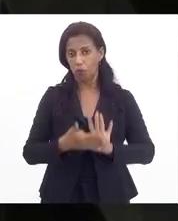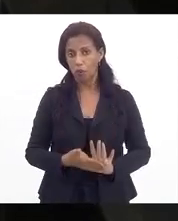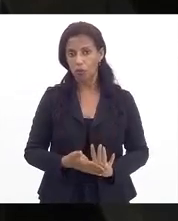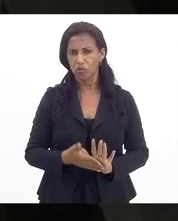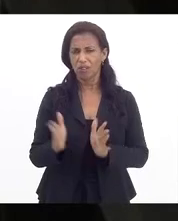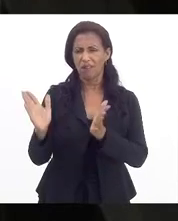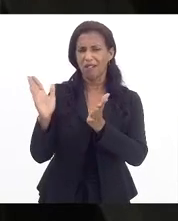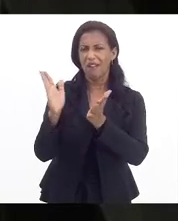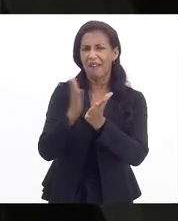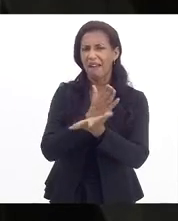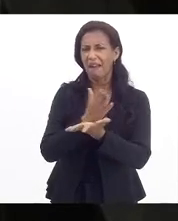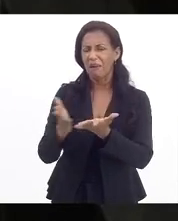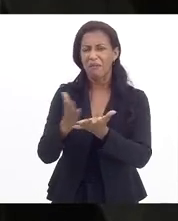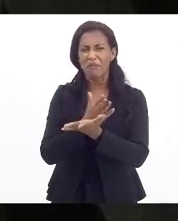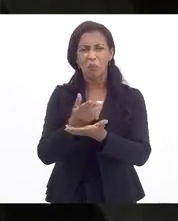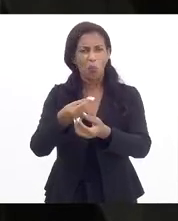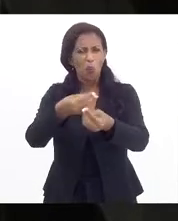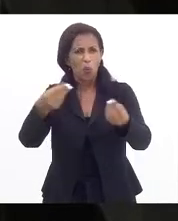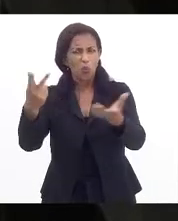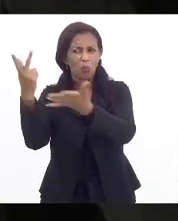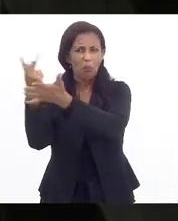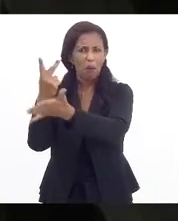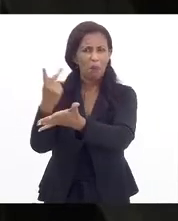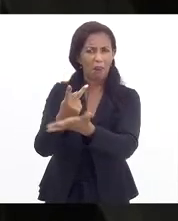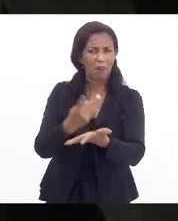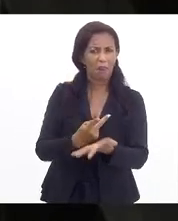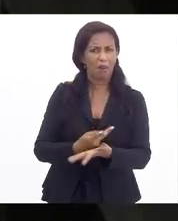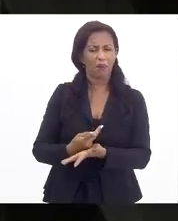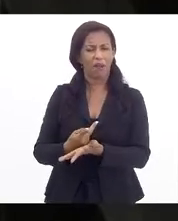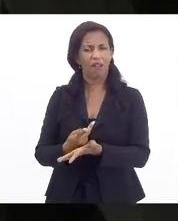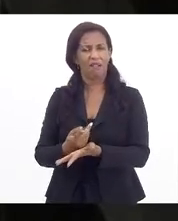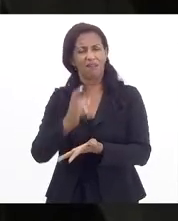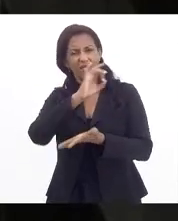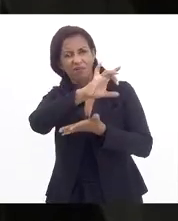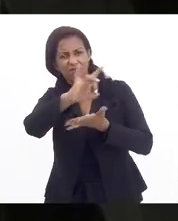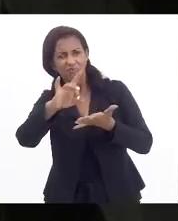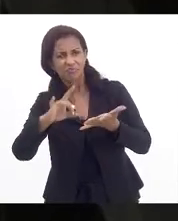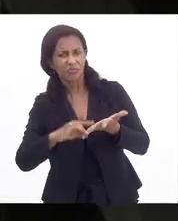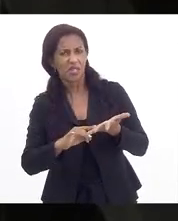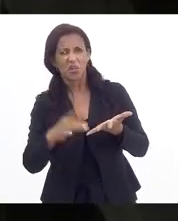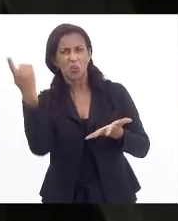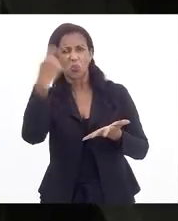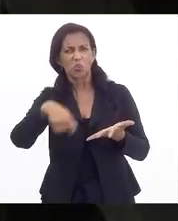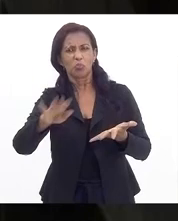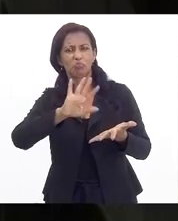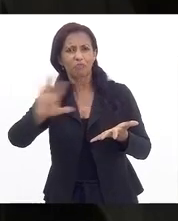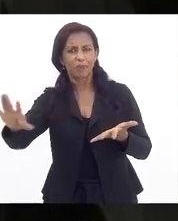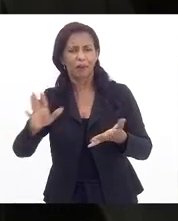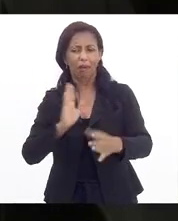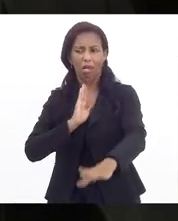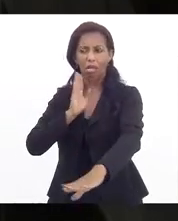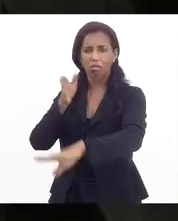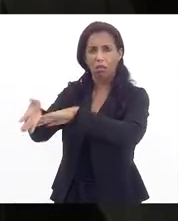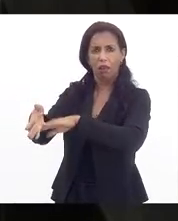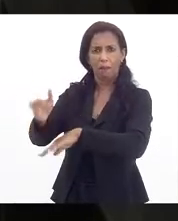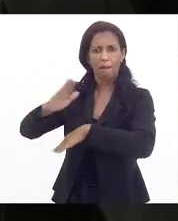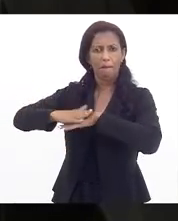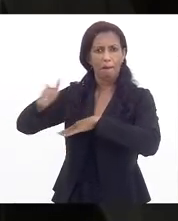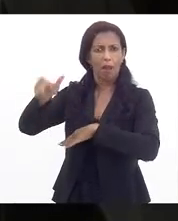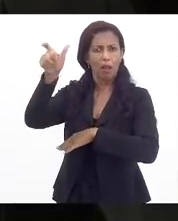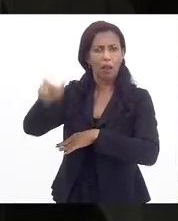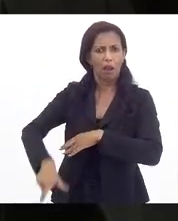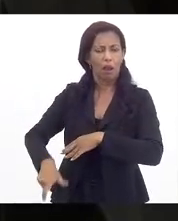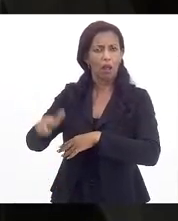é várias gorduras e várias vários itens que eram desde necessários e agrediu ainda mais